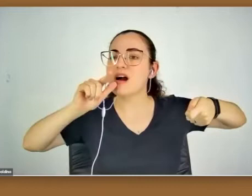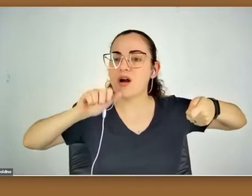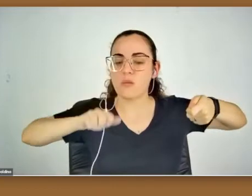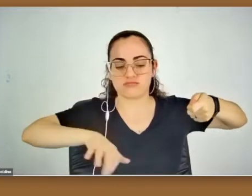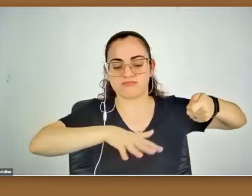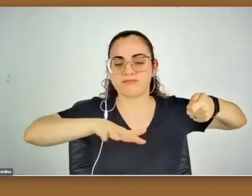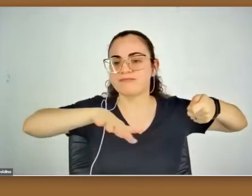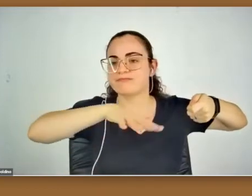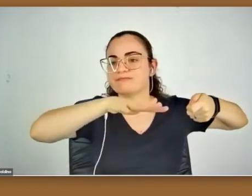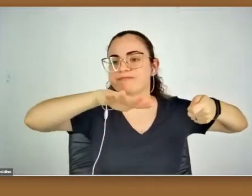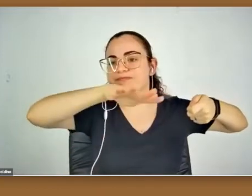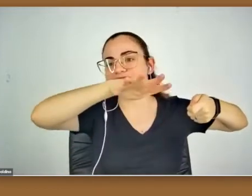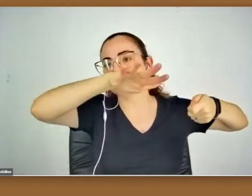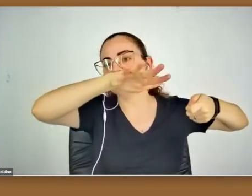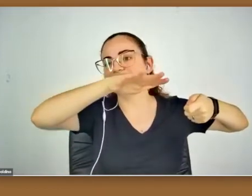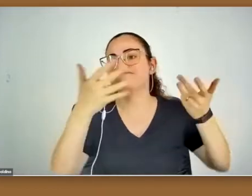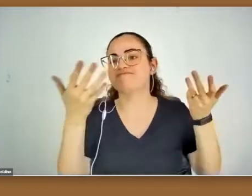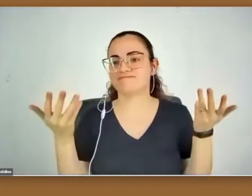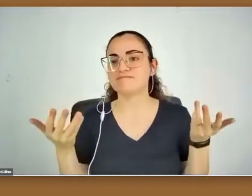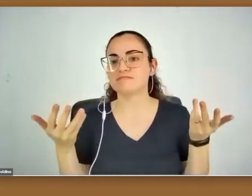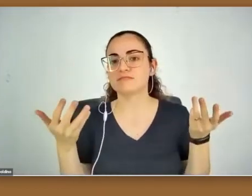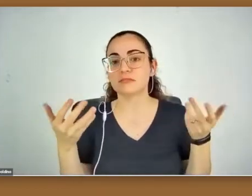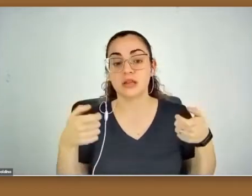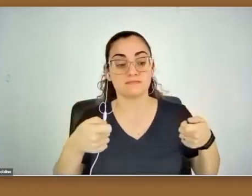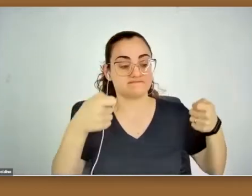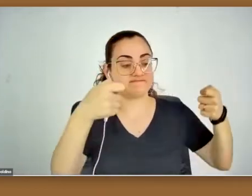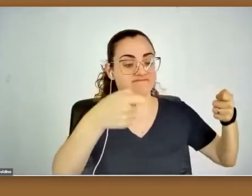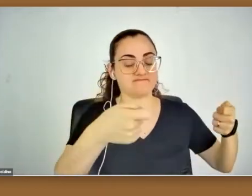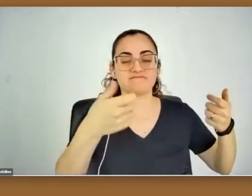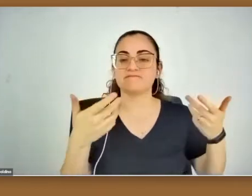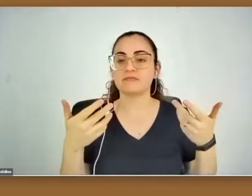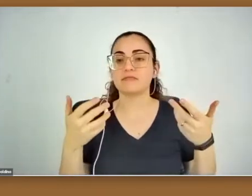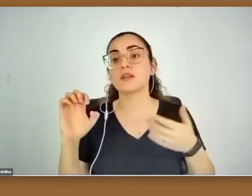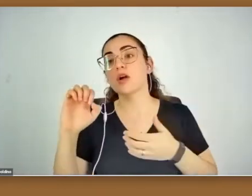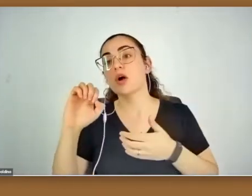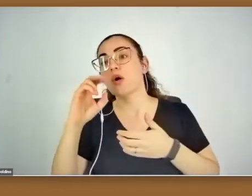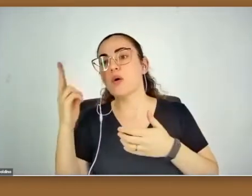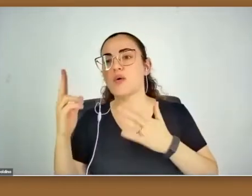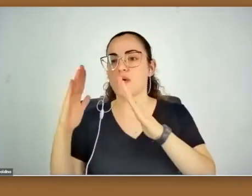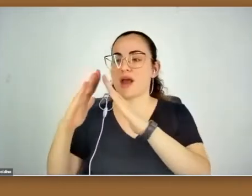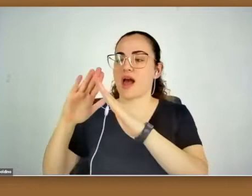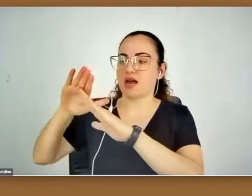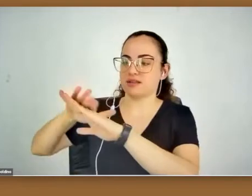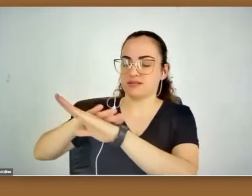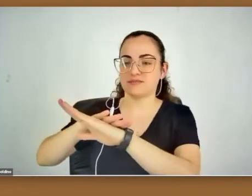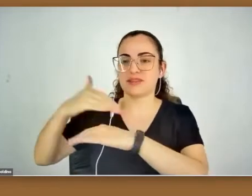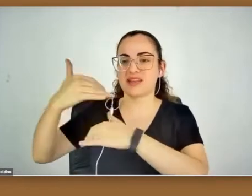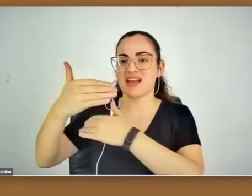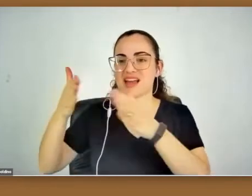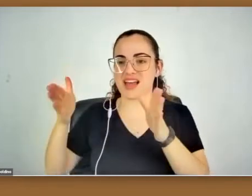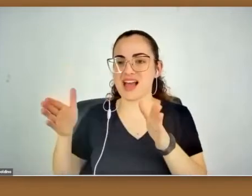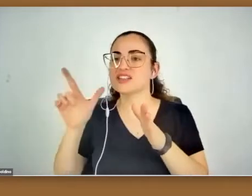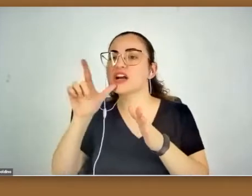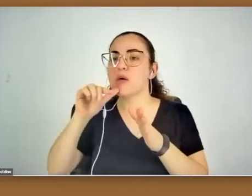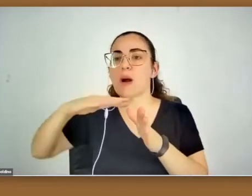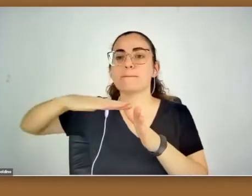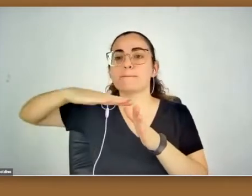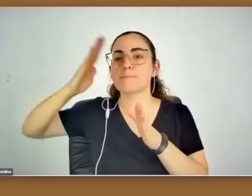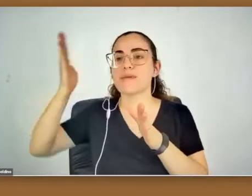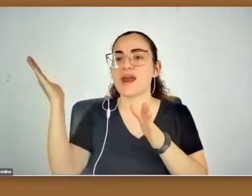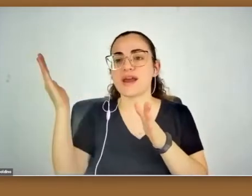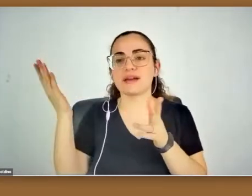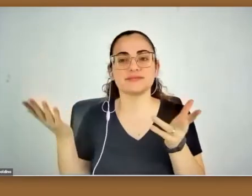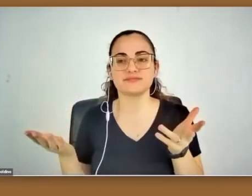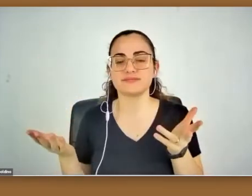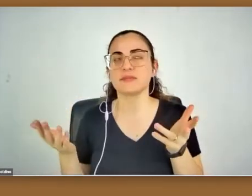né, mesmo que você tem uma caixa d'água que ela não tá, ela fica muito aberta. Ah, tem um terreno baldio, as